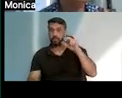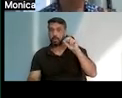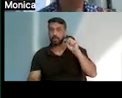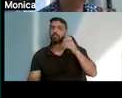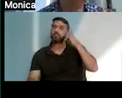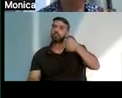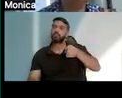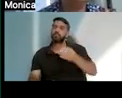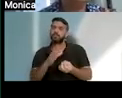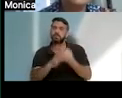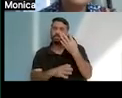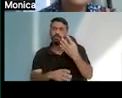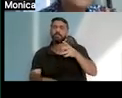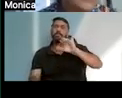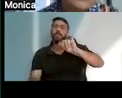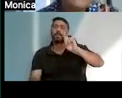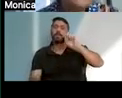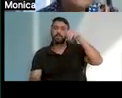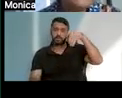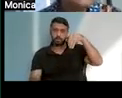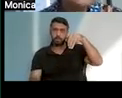o Aigen,